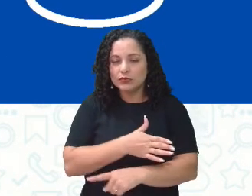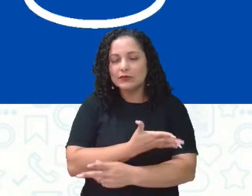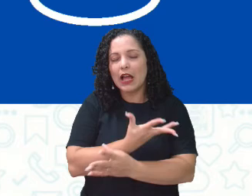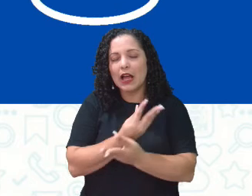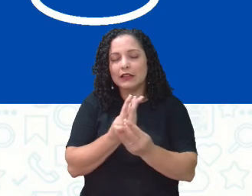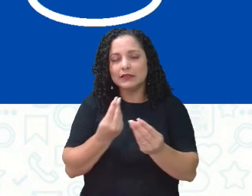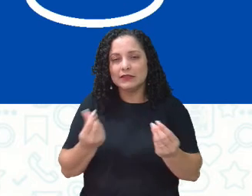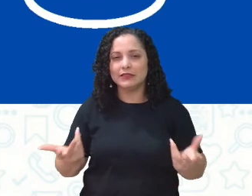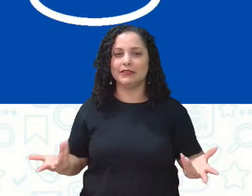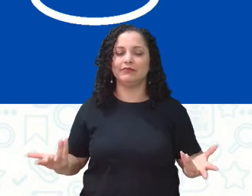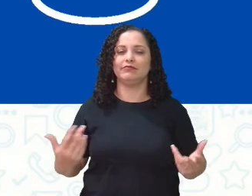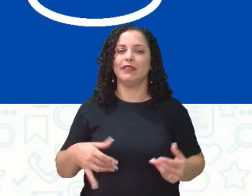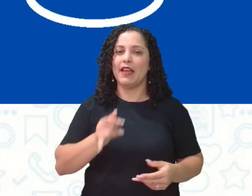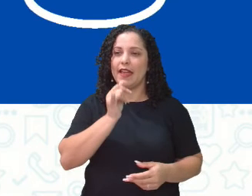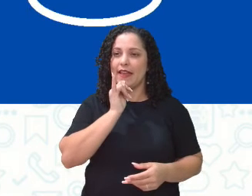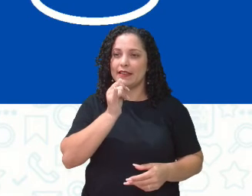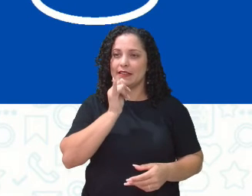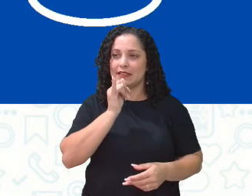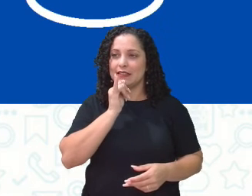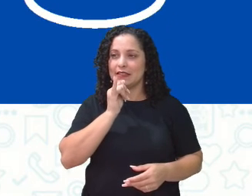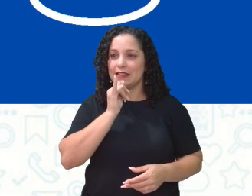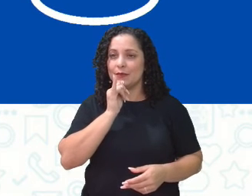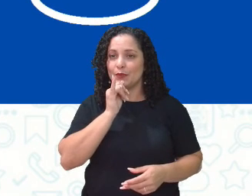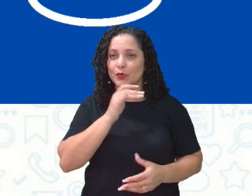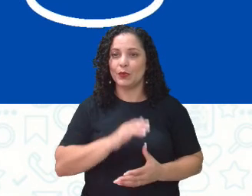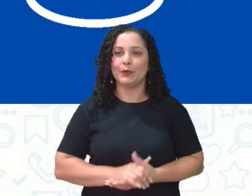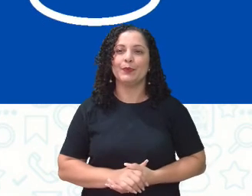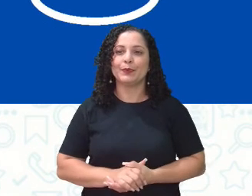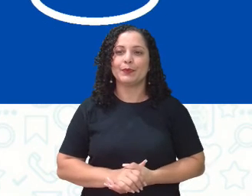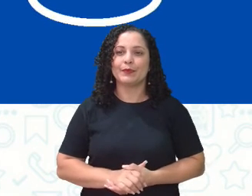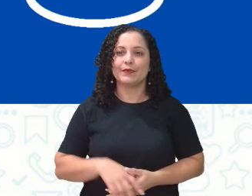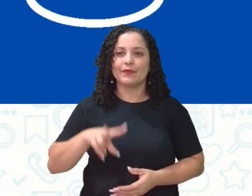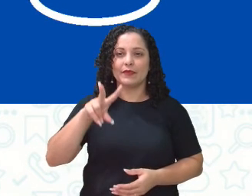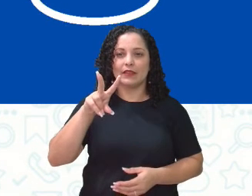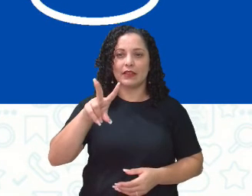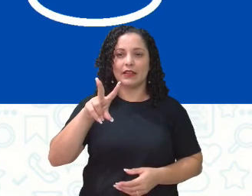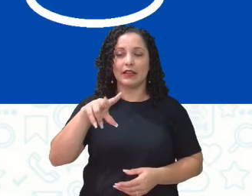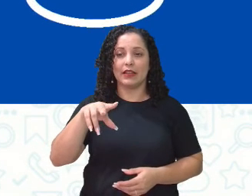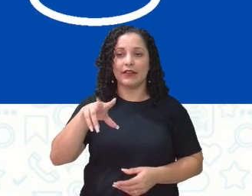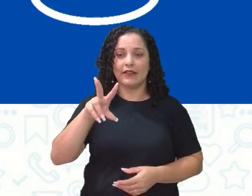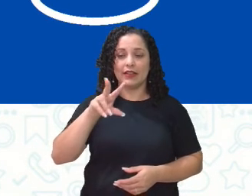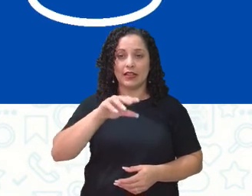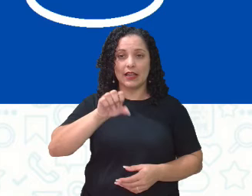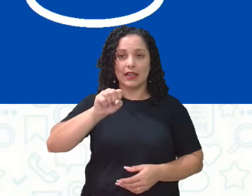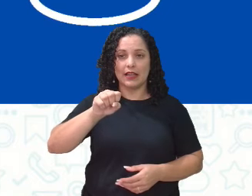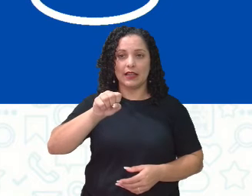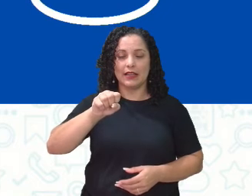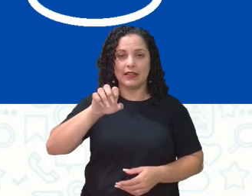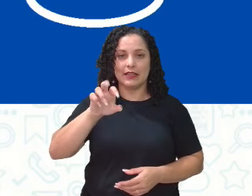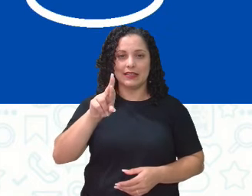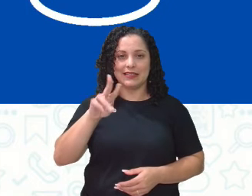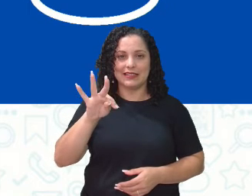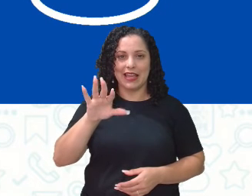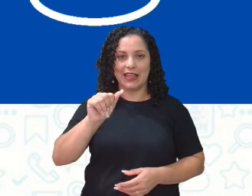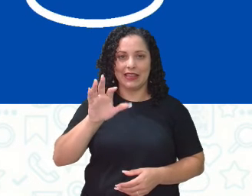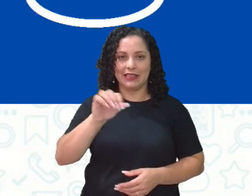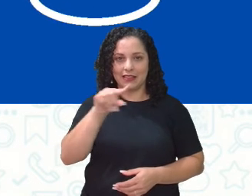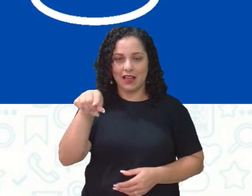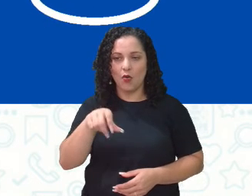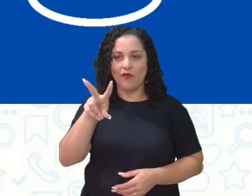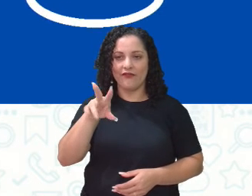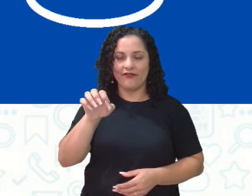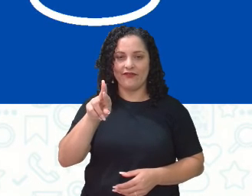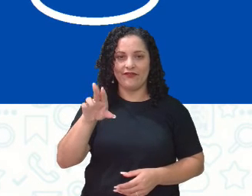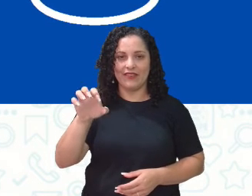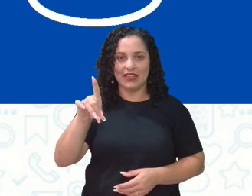de ações. Por exemplo, Diadorim, do Grande Sertão Veredas, e para quem não leu o Grande Sertão Veredas, Mulan. São aquelas personagens que